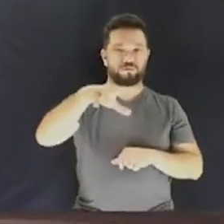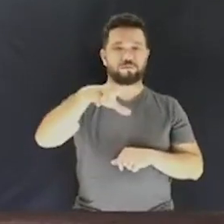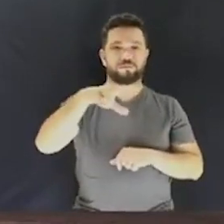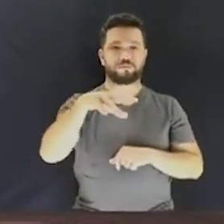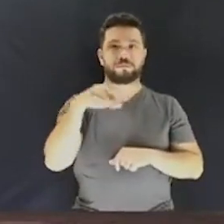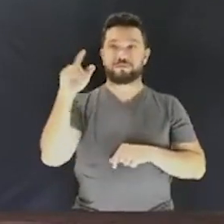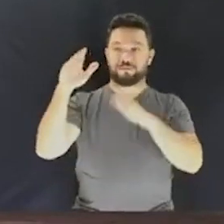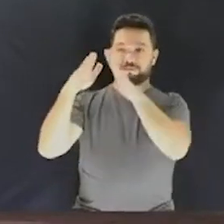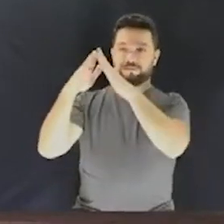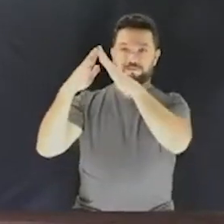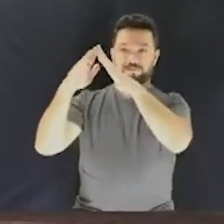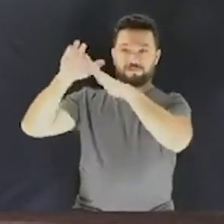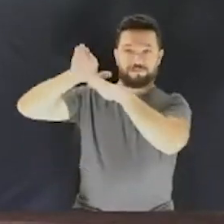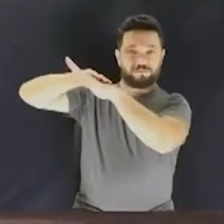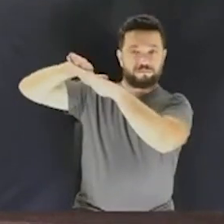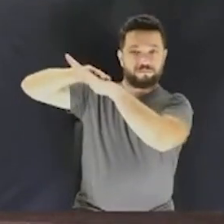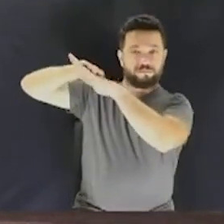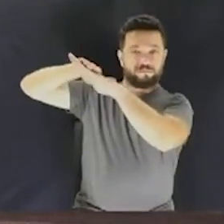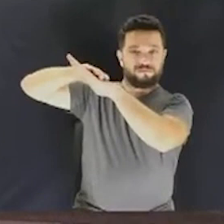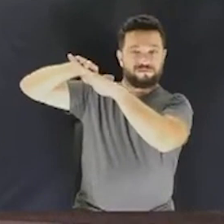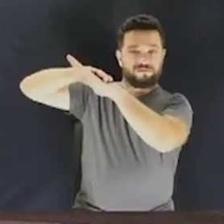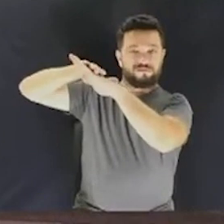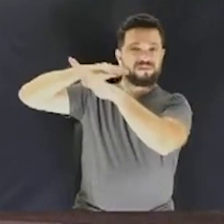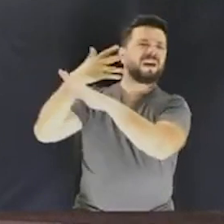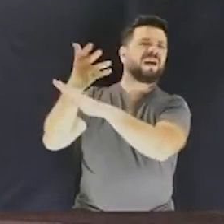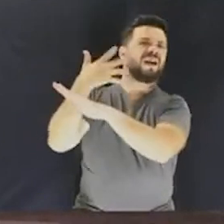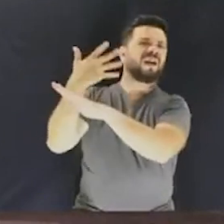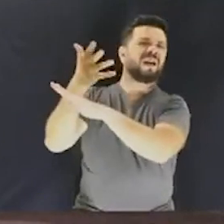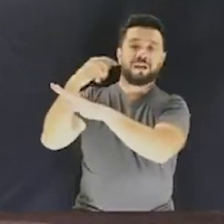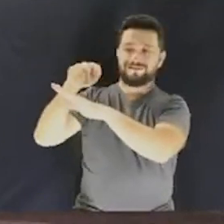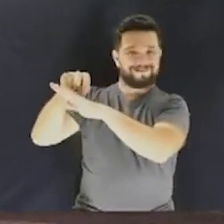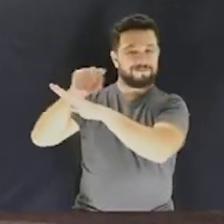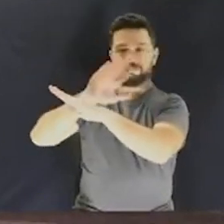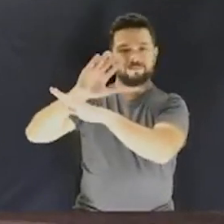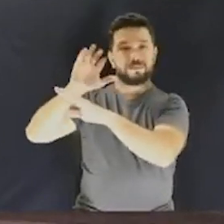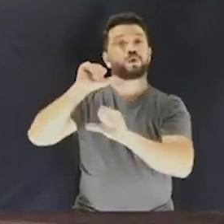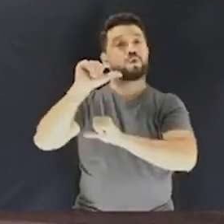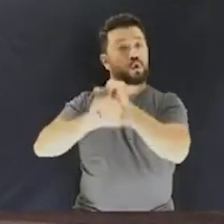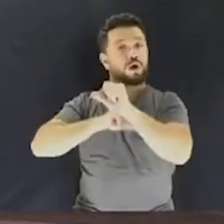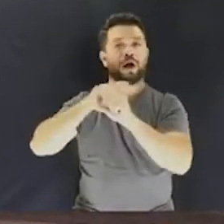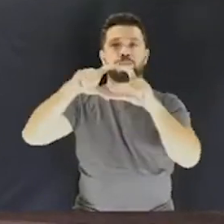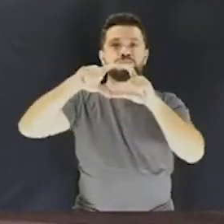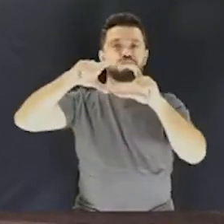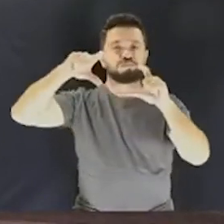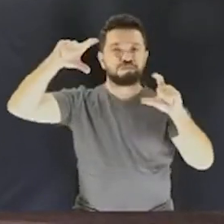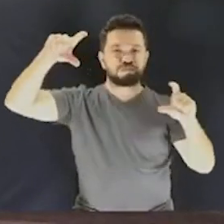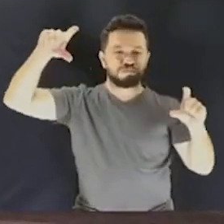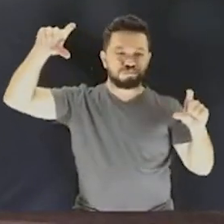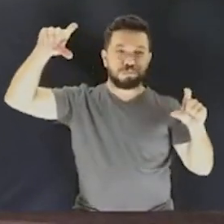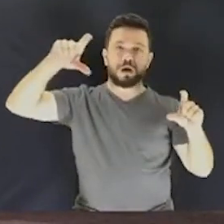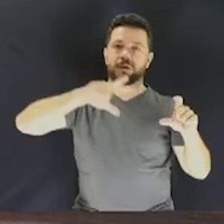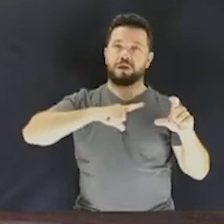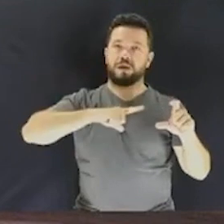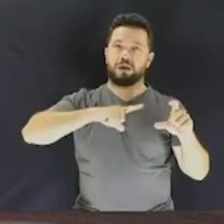hoje lá estão, que são telhados acho que de zinco ou metal, por aquelas telhas sanduíches que têm uma camada de isolamento. Até